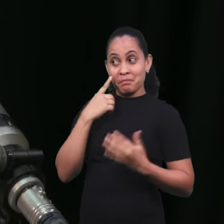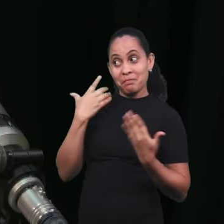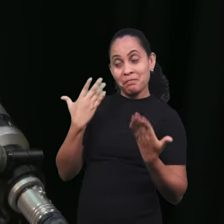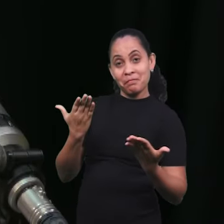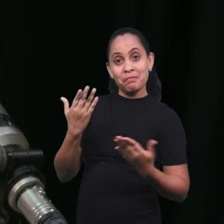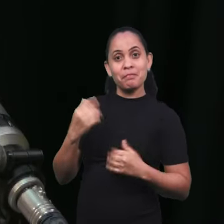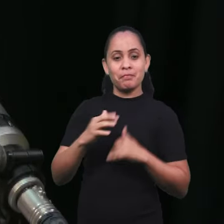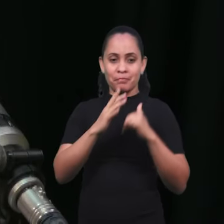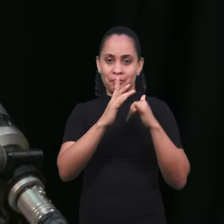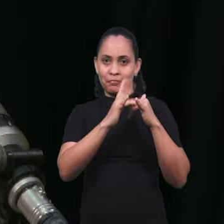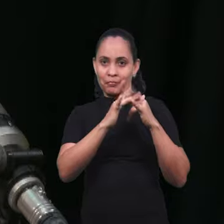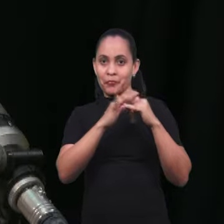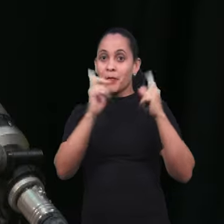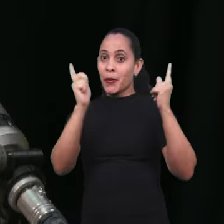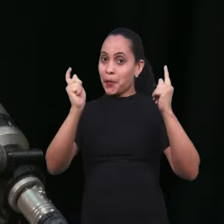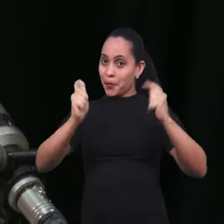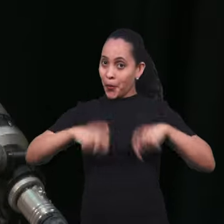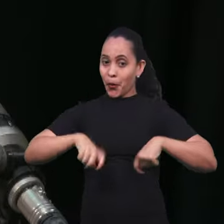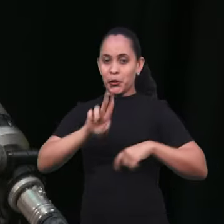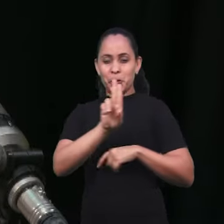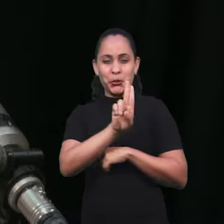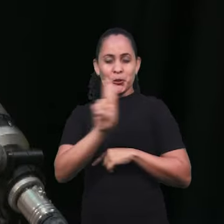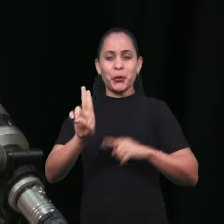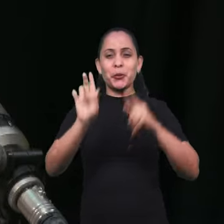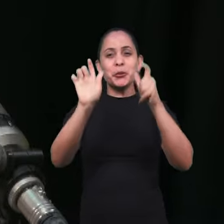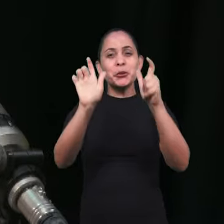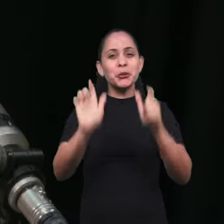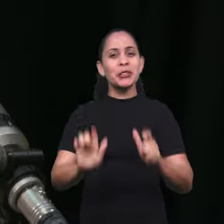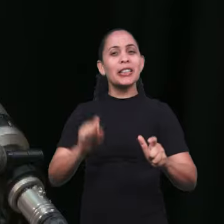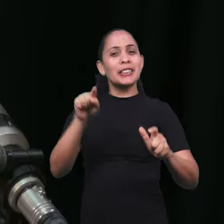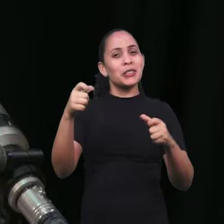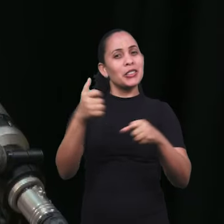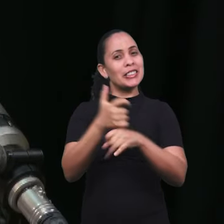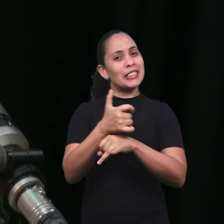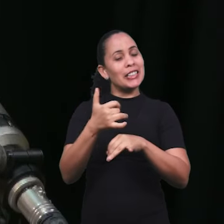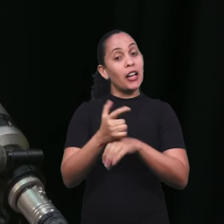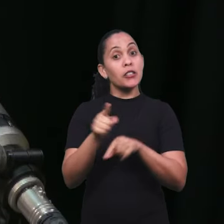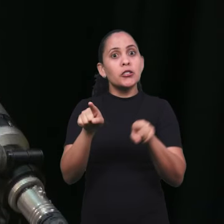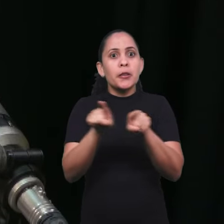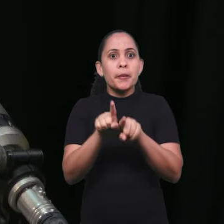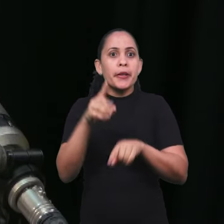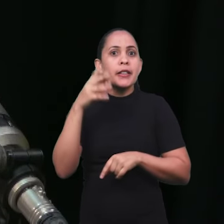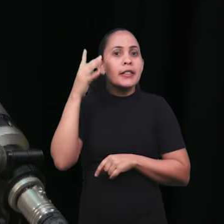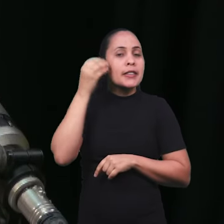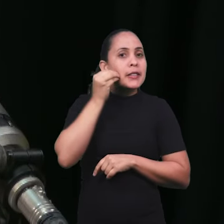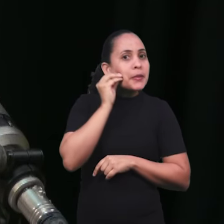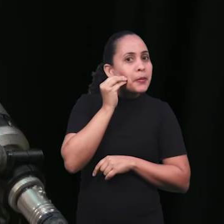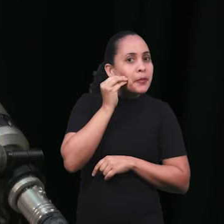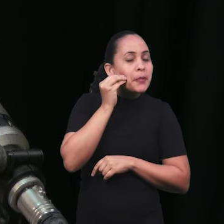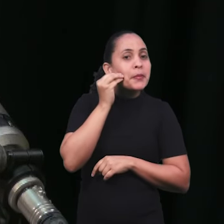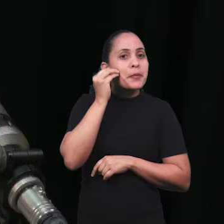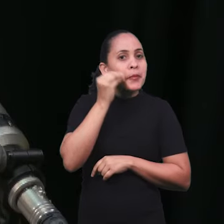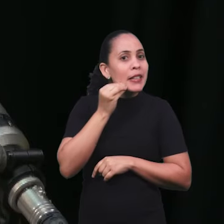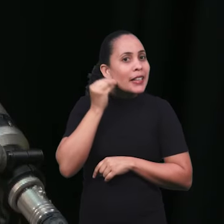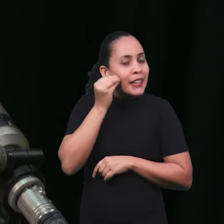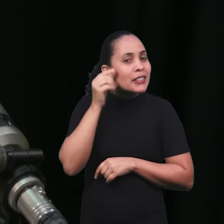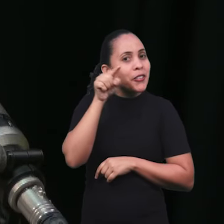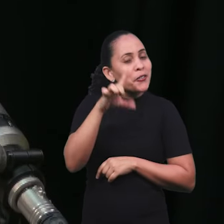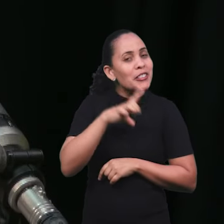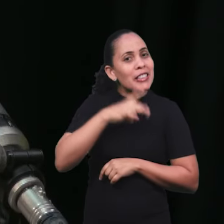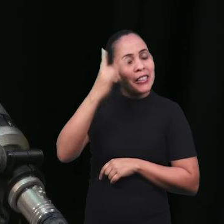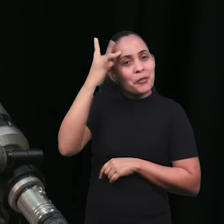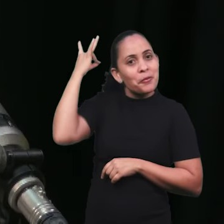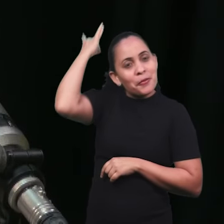você está nos assistindo pelo YouTube, você pode colocar o seu nome, de onde você está falando, contar uma experiência que você teve com o batismo com o Espírito